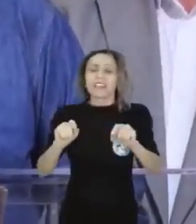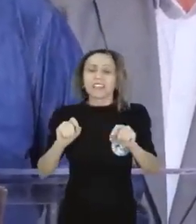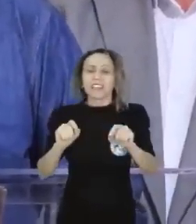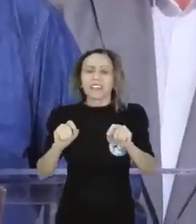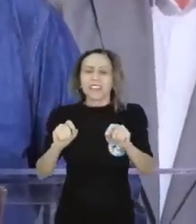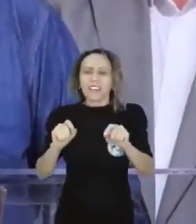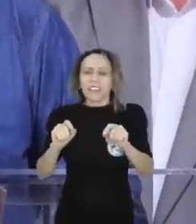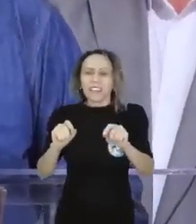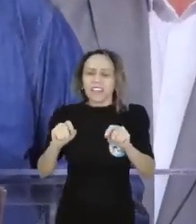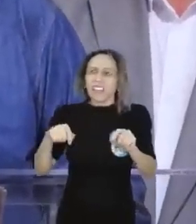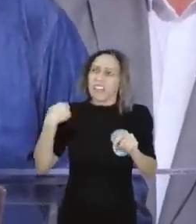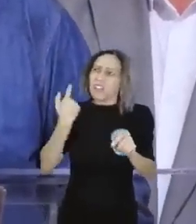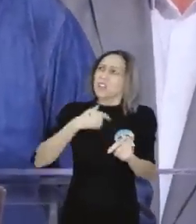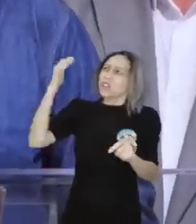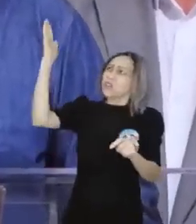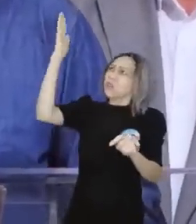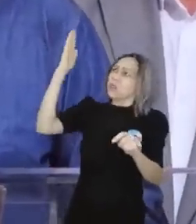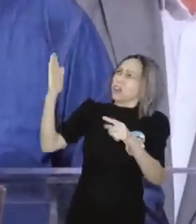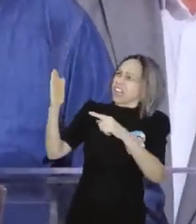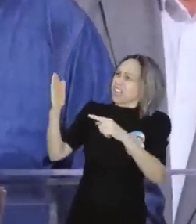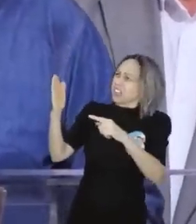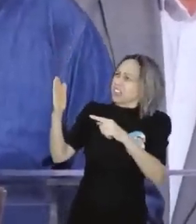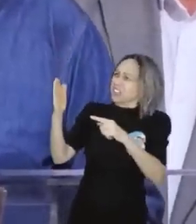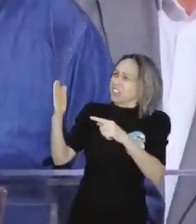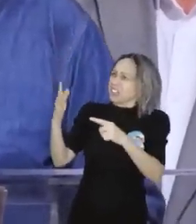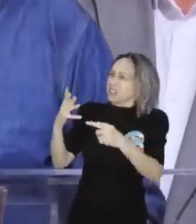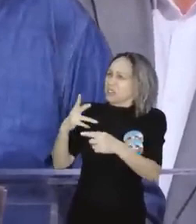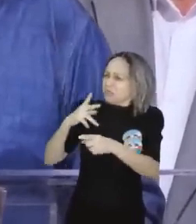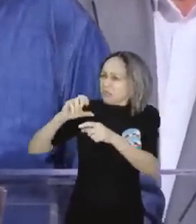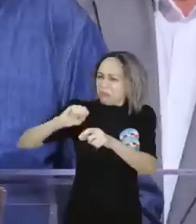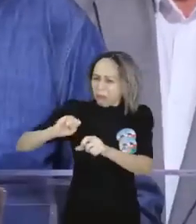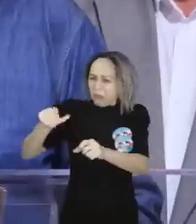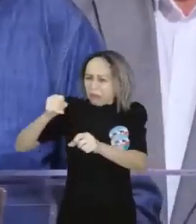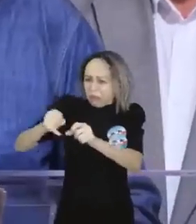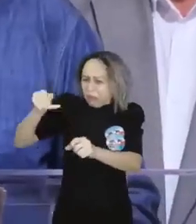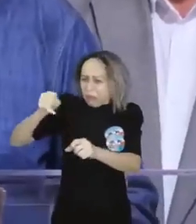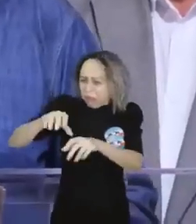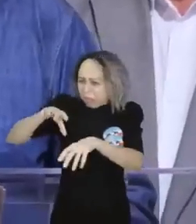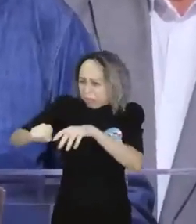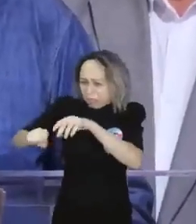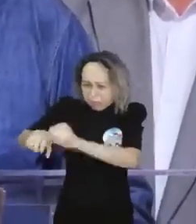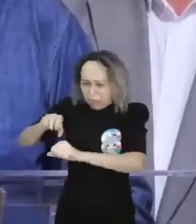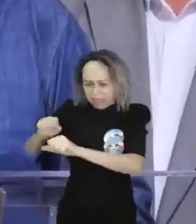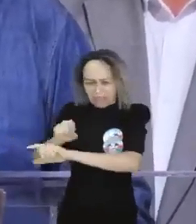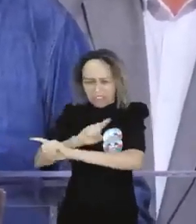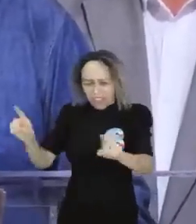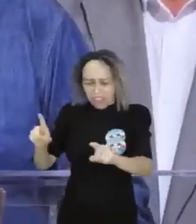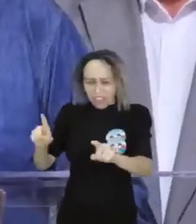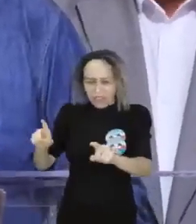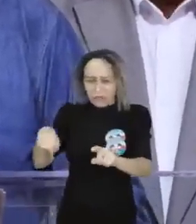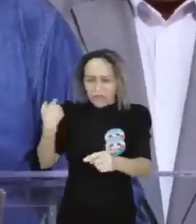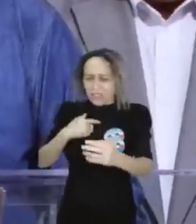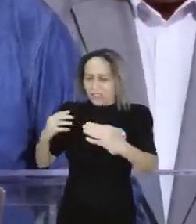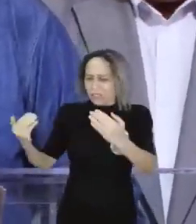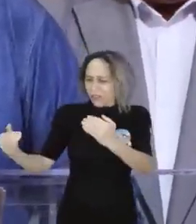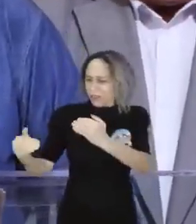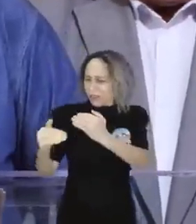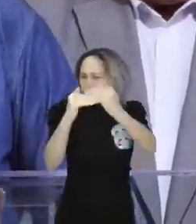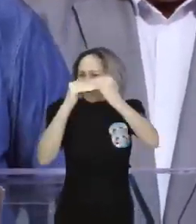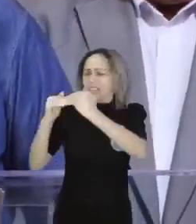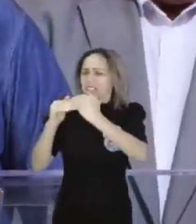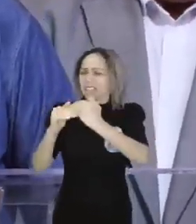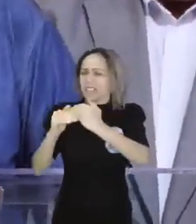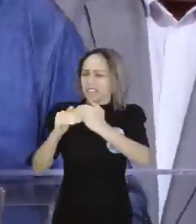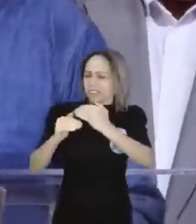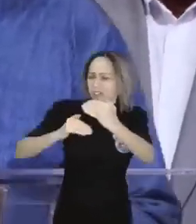país como fonte de lucro imediato e predatório e passe a ser nossos parceiros na retomada do crescimento